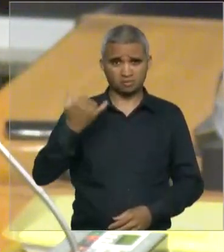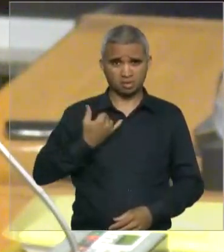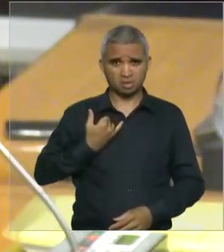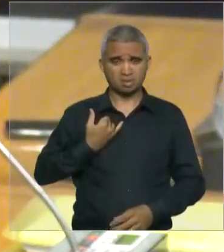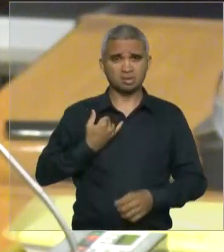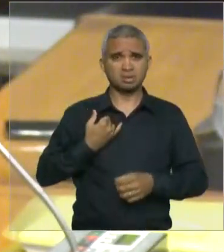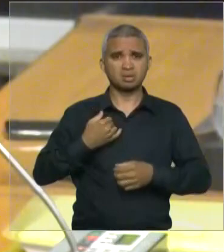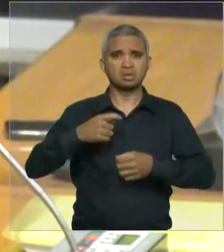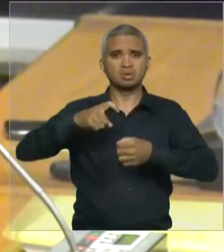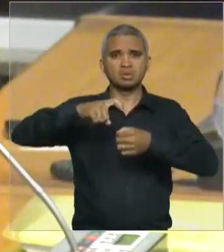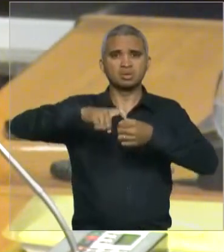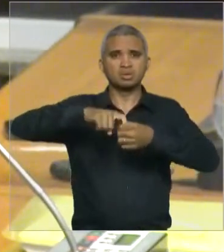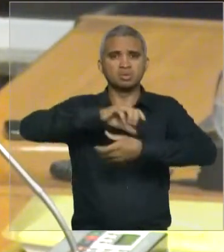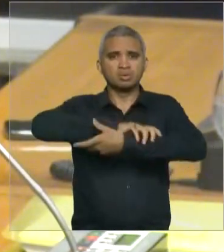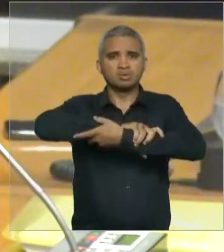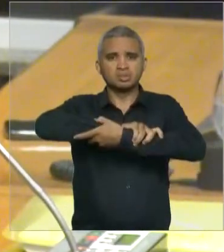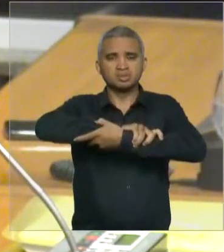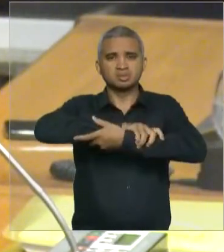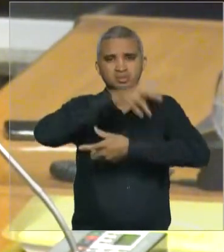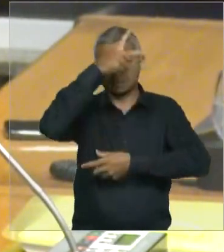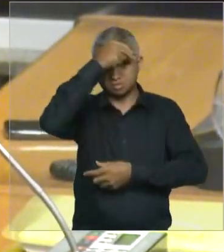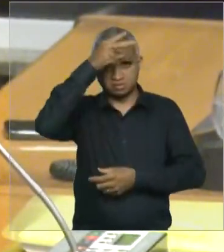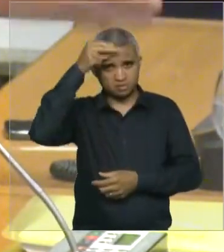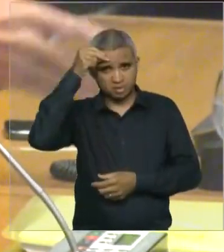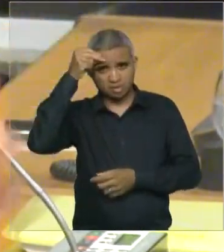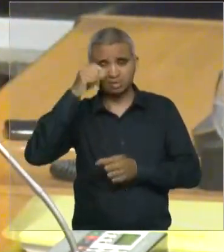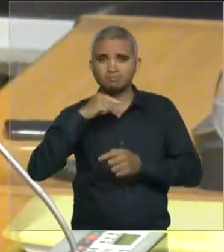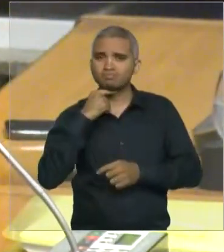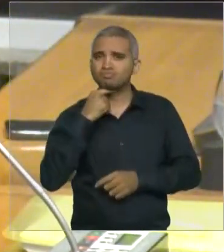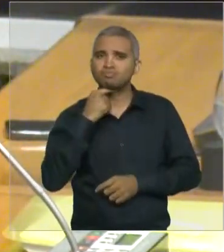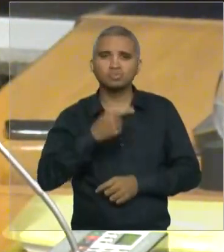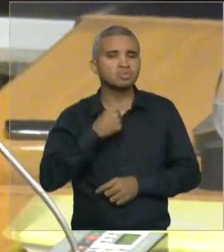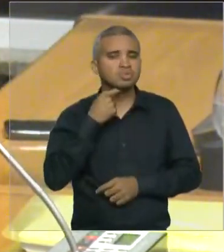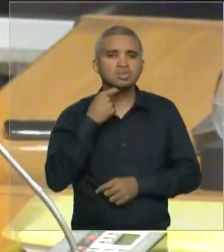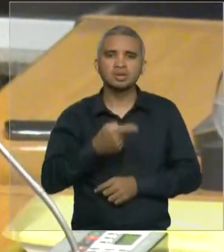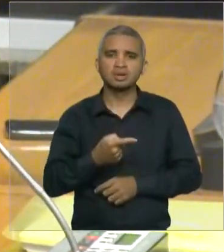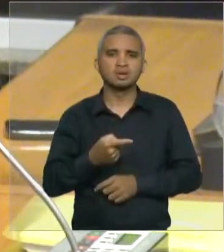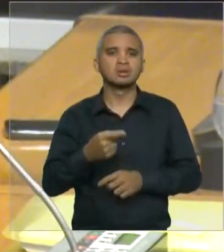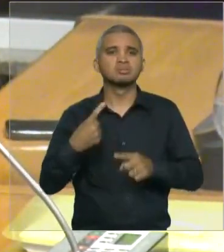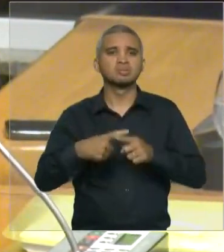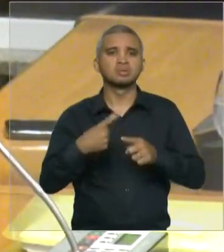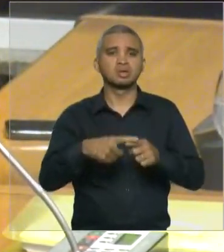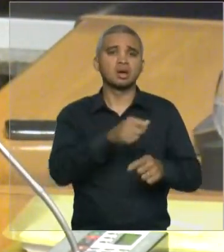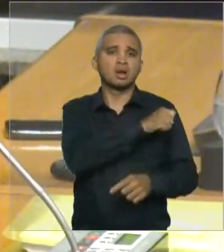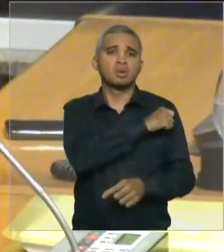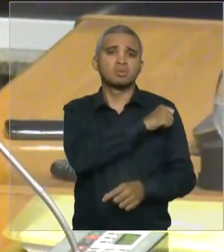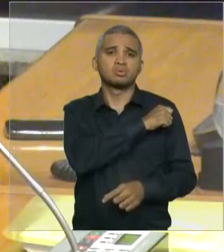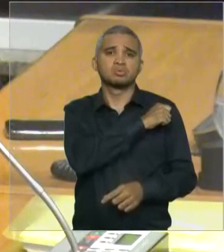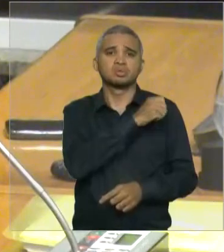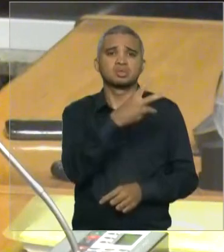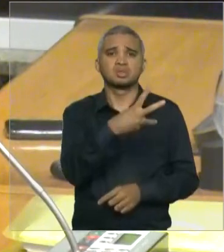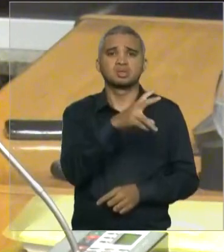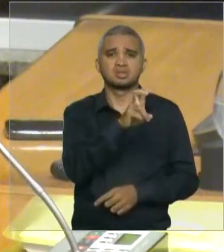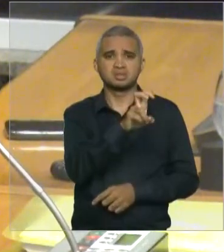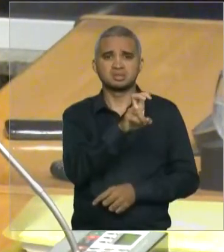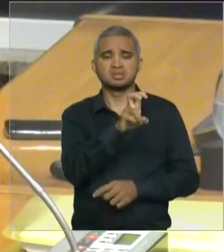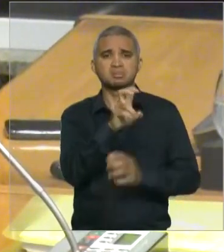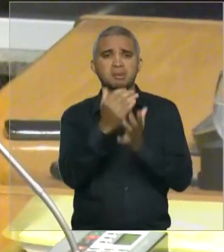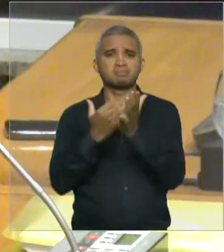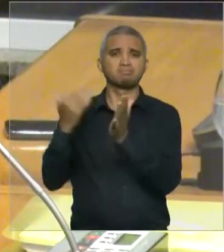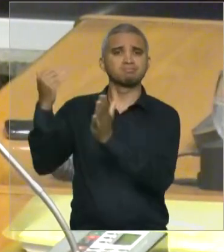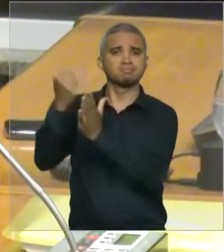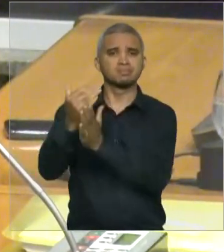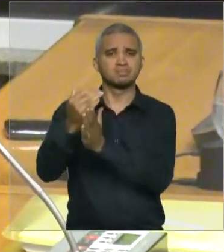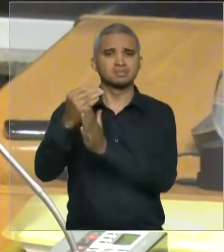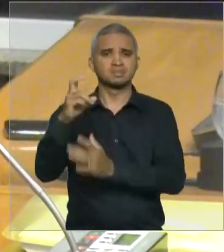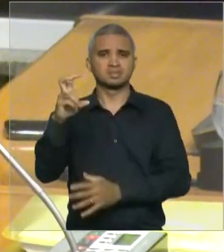não suporta, não resiste uma quantidade de alunos que foi programada para 35 e não para 57 alunos? Então, é uma luta